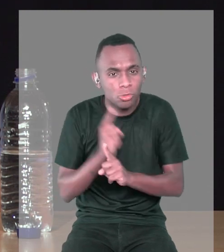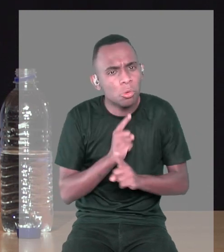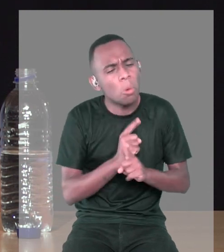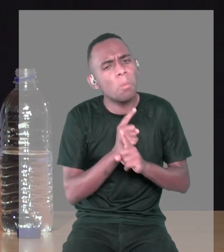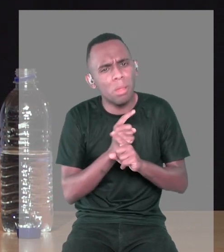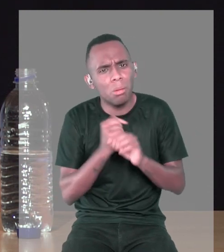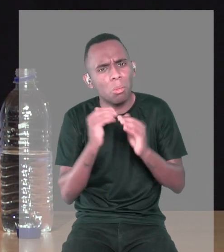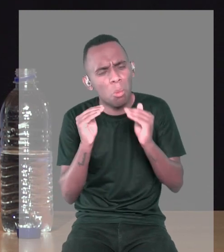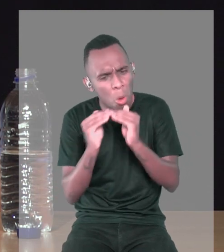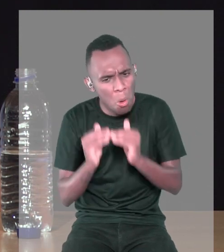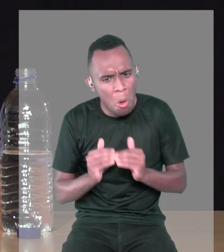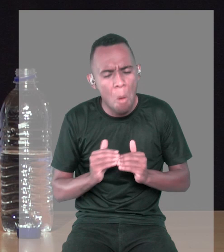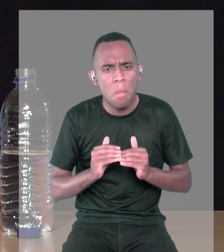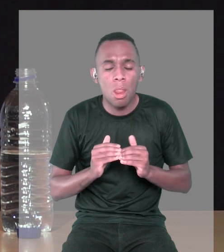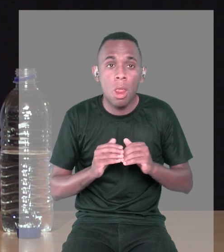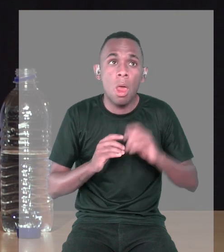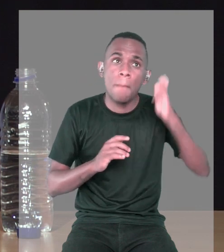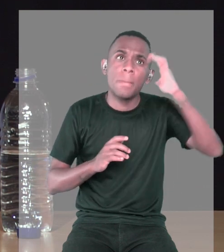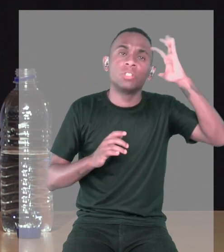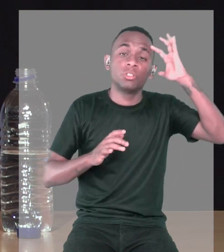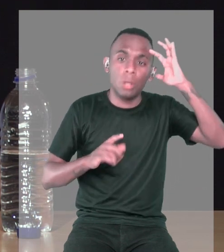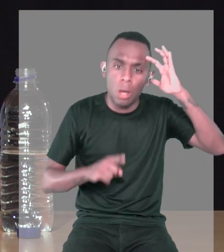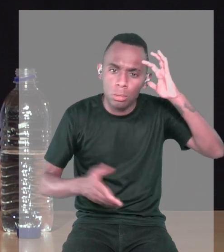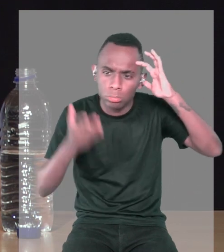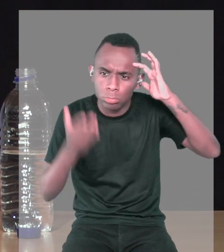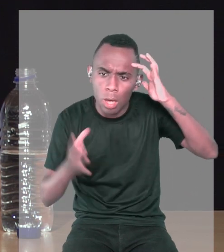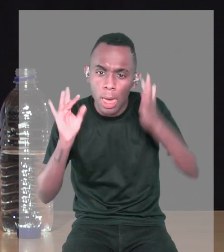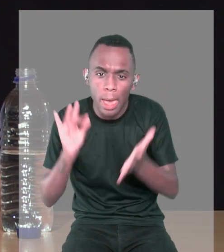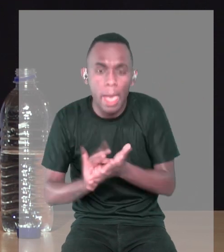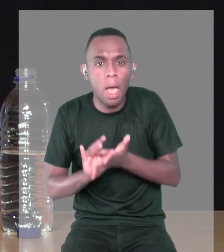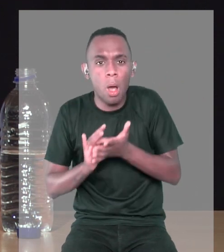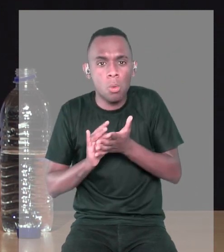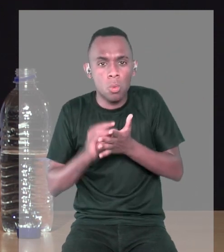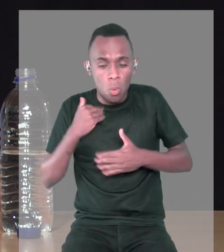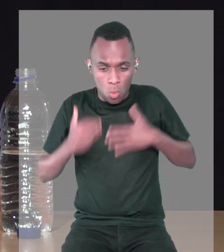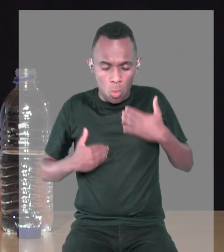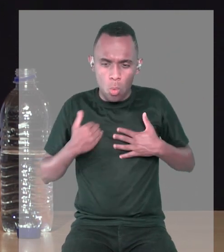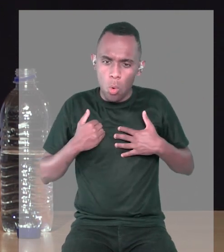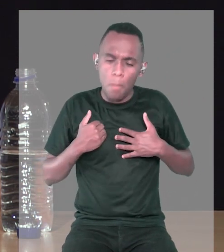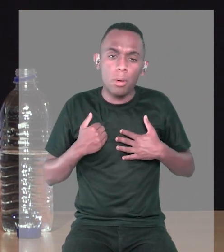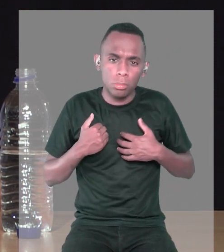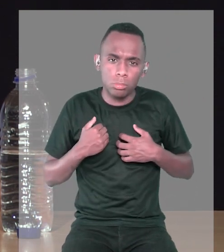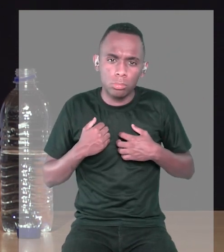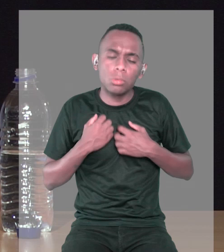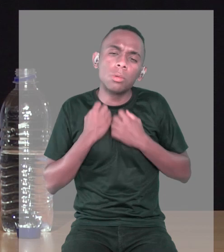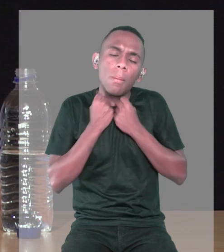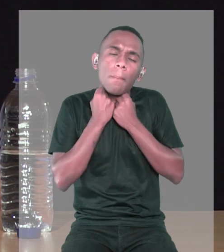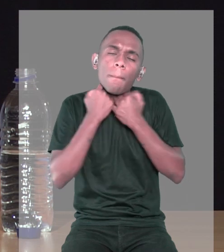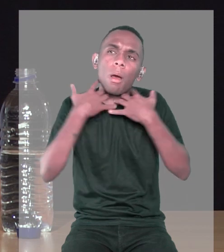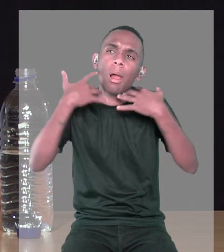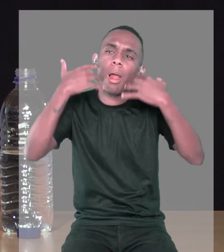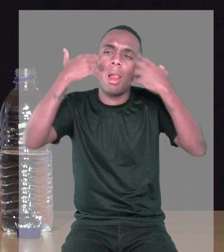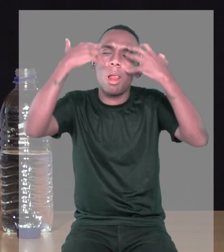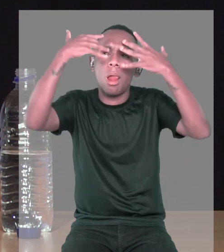Descobri miraculosa coincidência do real com o imaginário, a Vênus de Milo tornada carne. O brilho